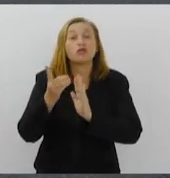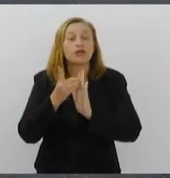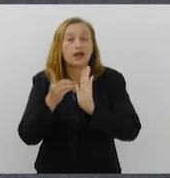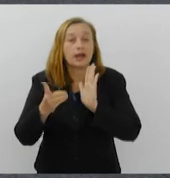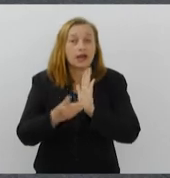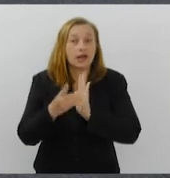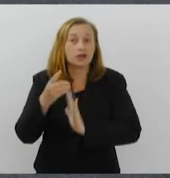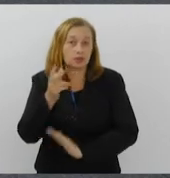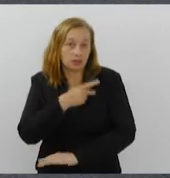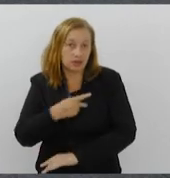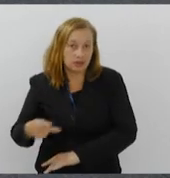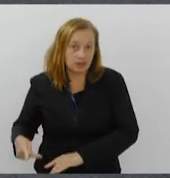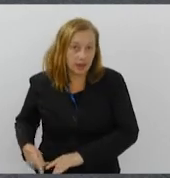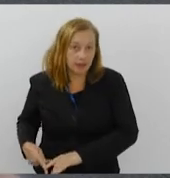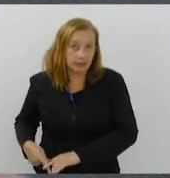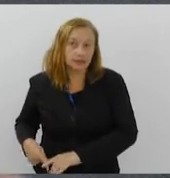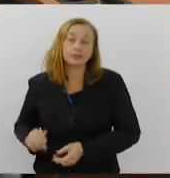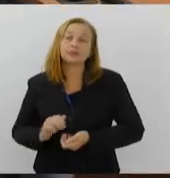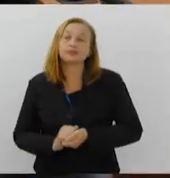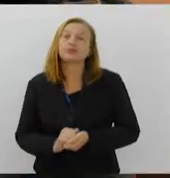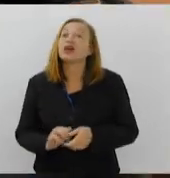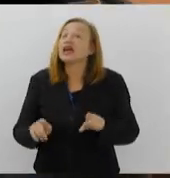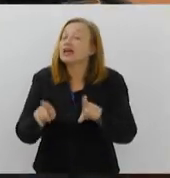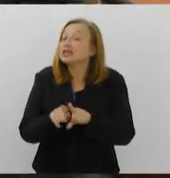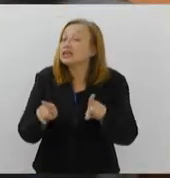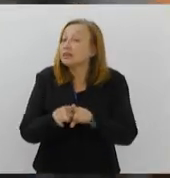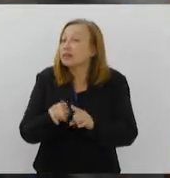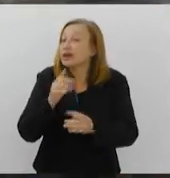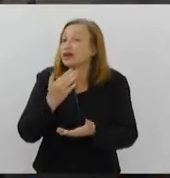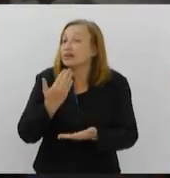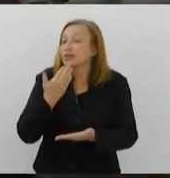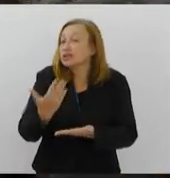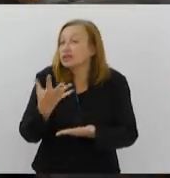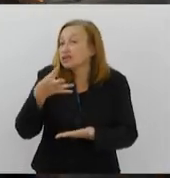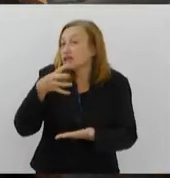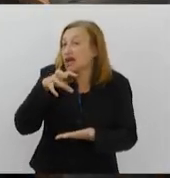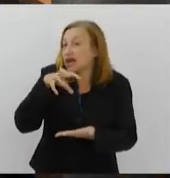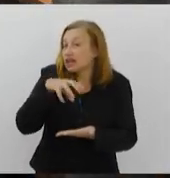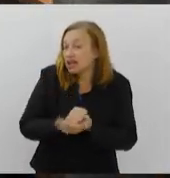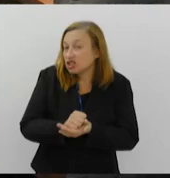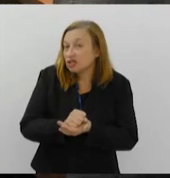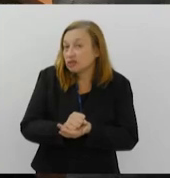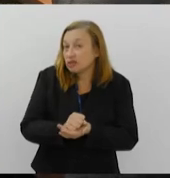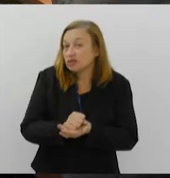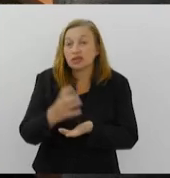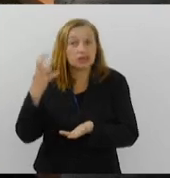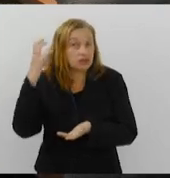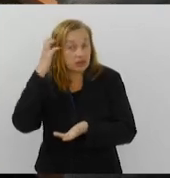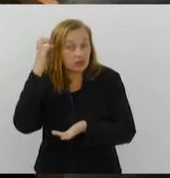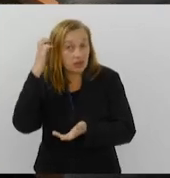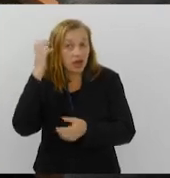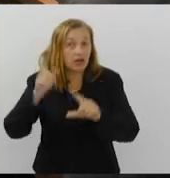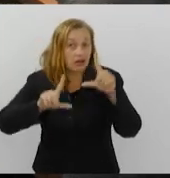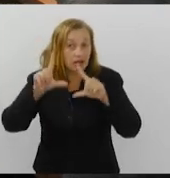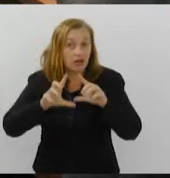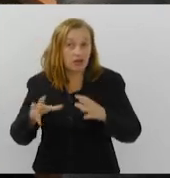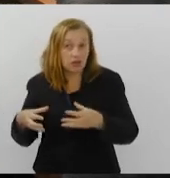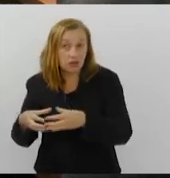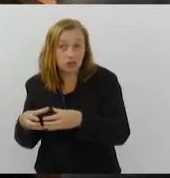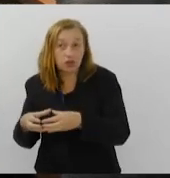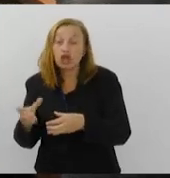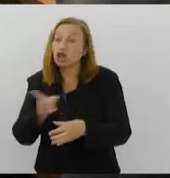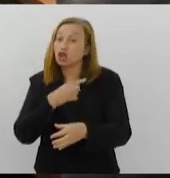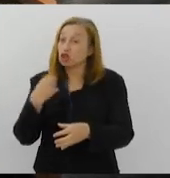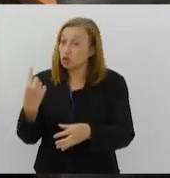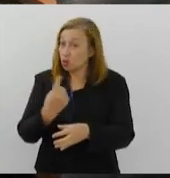presidente e também determinando o cadastramento dessas rádios e TVs comunitárias e que os nossos